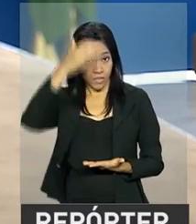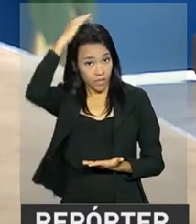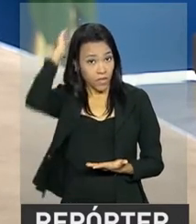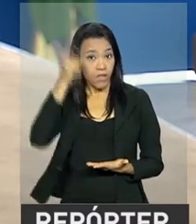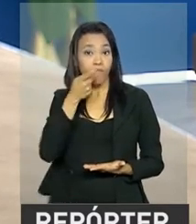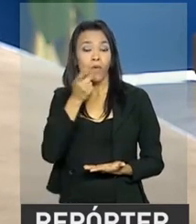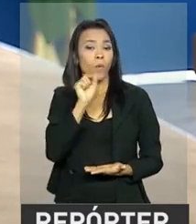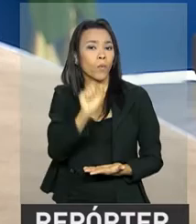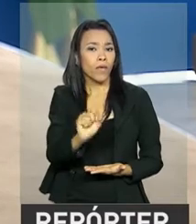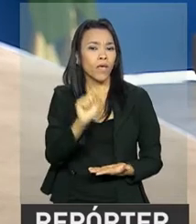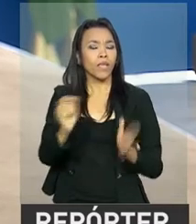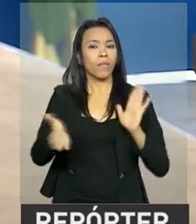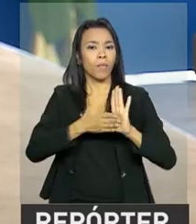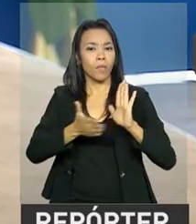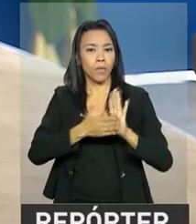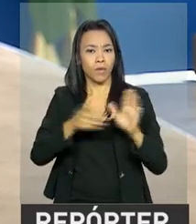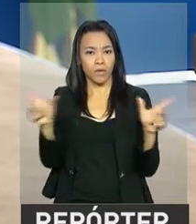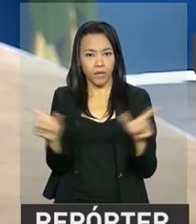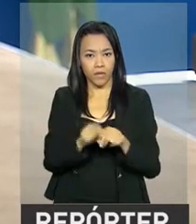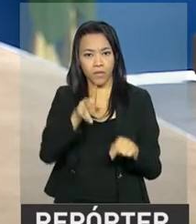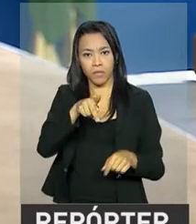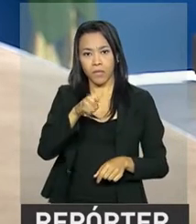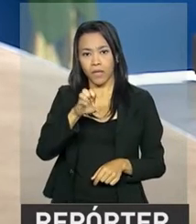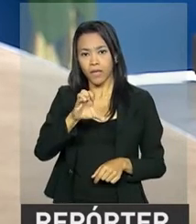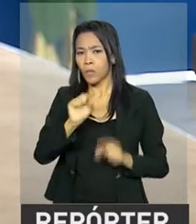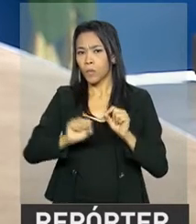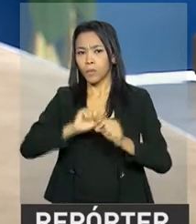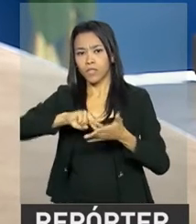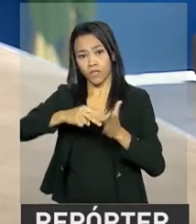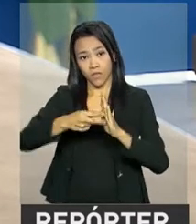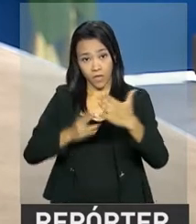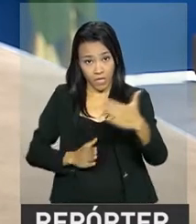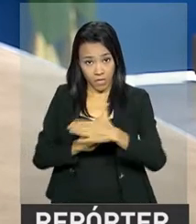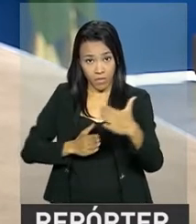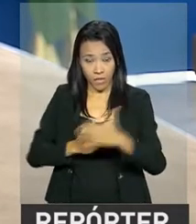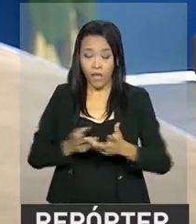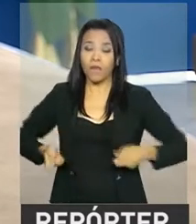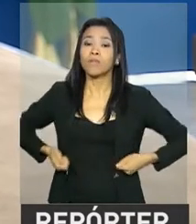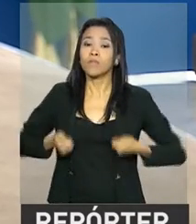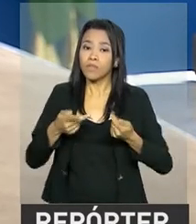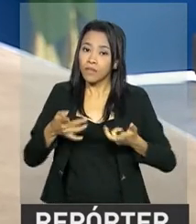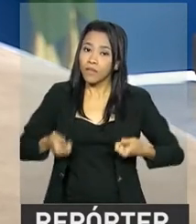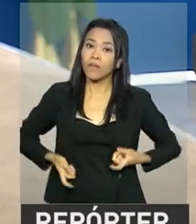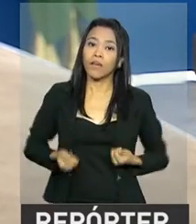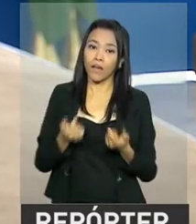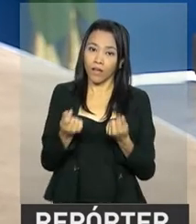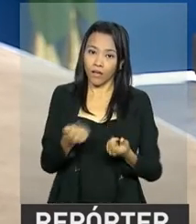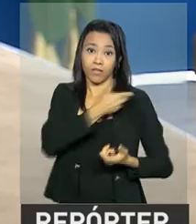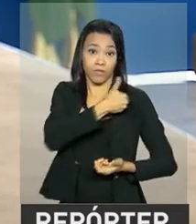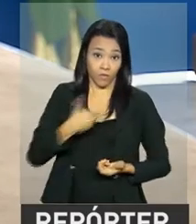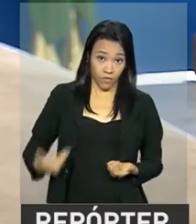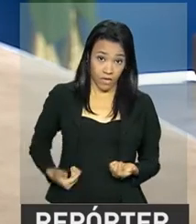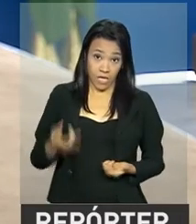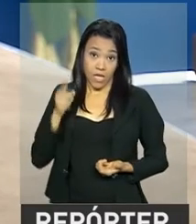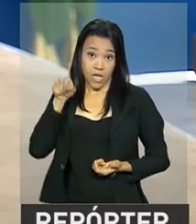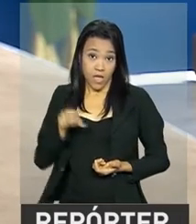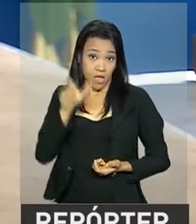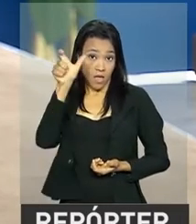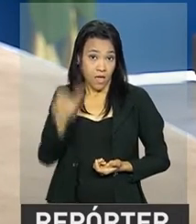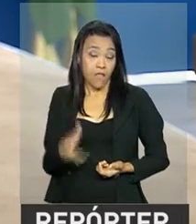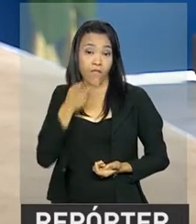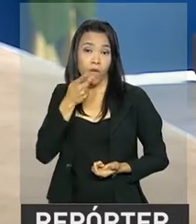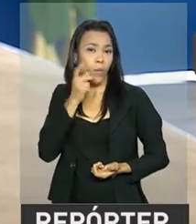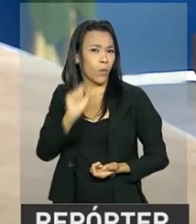da proposta de emenda à Constituição que coloca um teto para o aumento dos gastos públicos. Segundo ele, essa proposta não trará